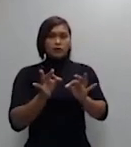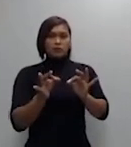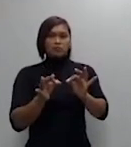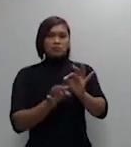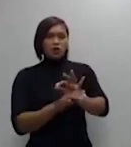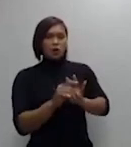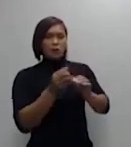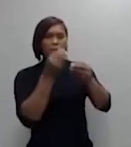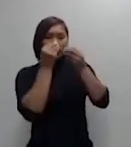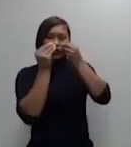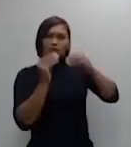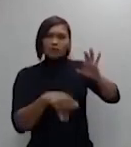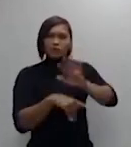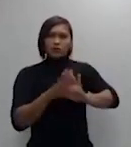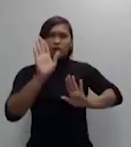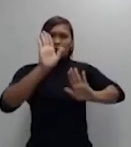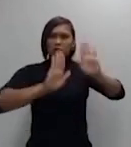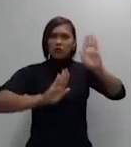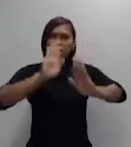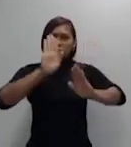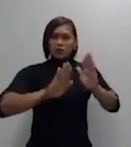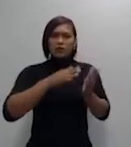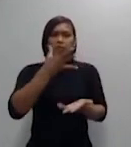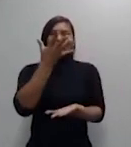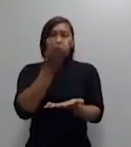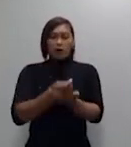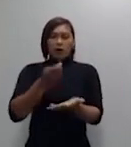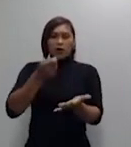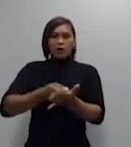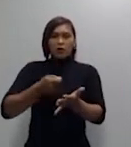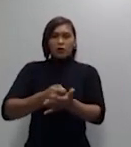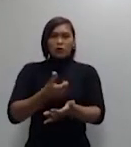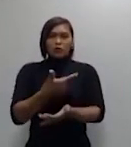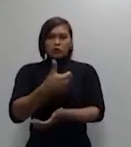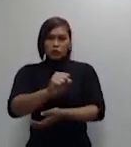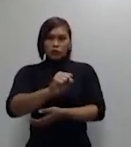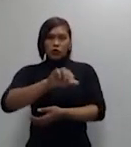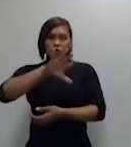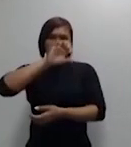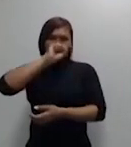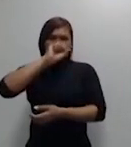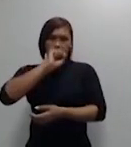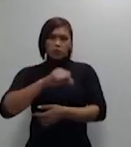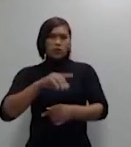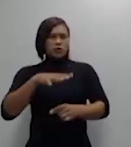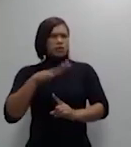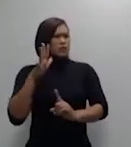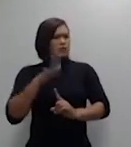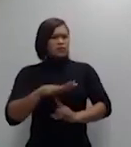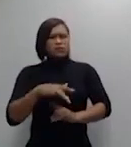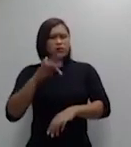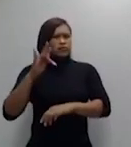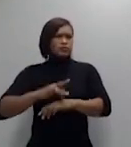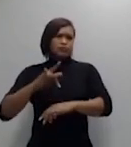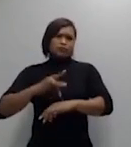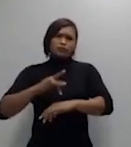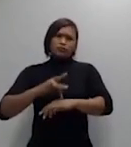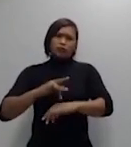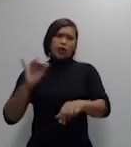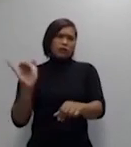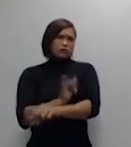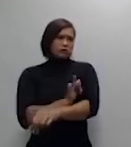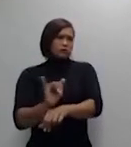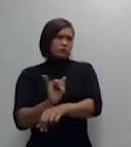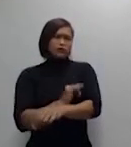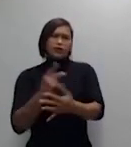dispensar uma licitação para aquisição de 28,2 pulmonares era absolutamente ilógico esse